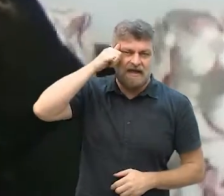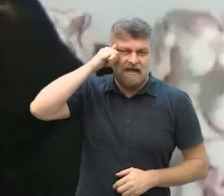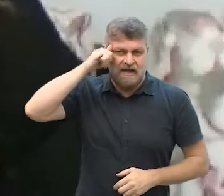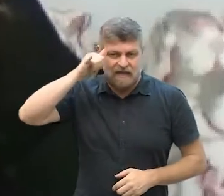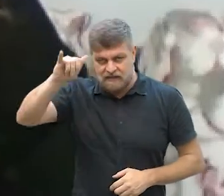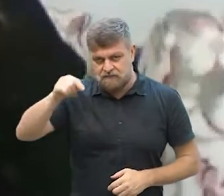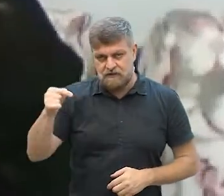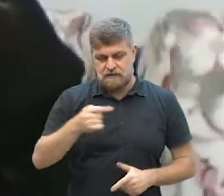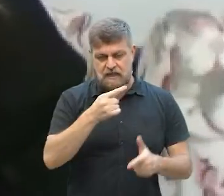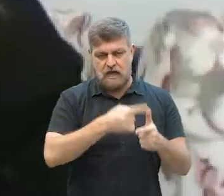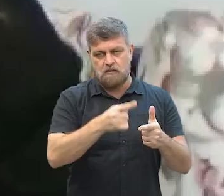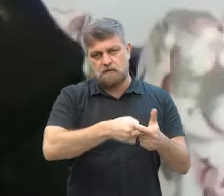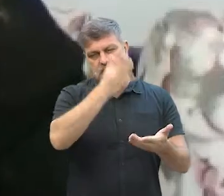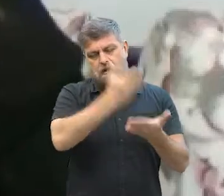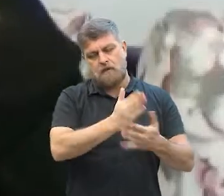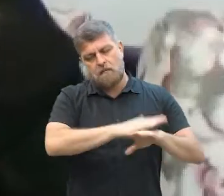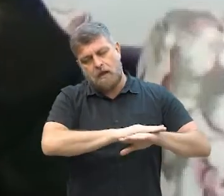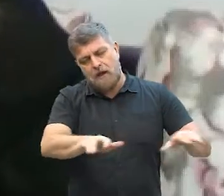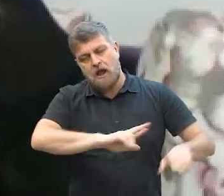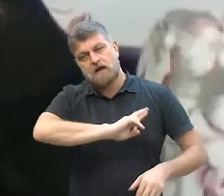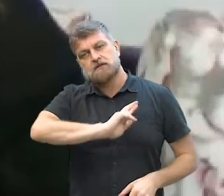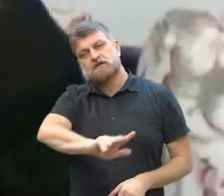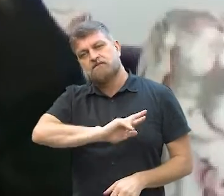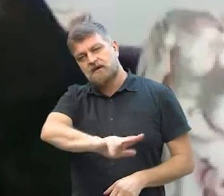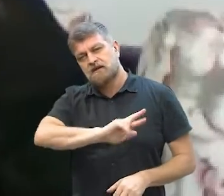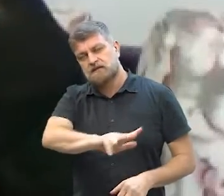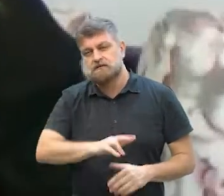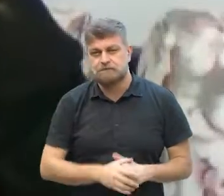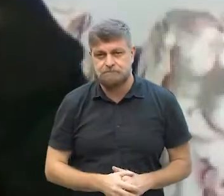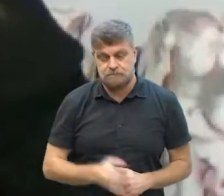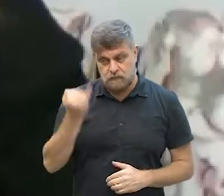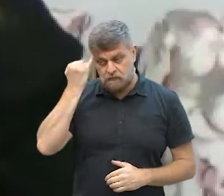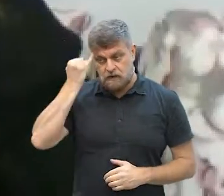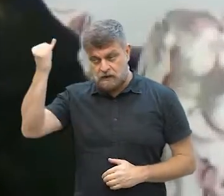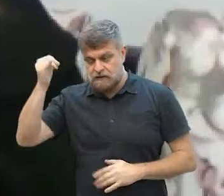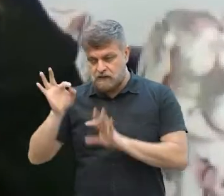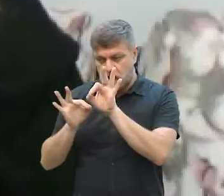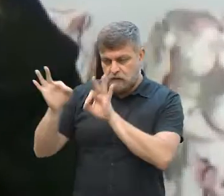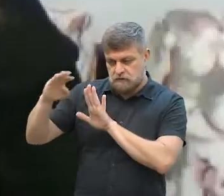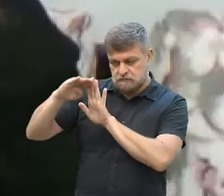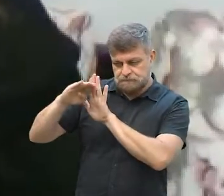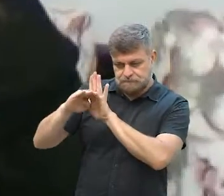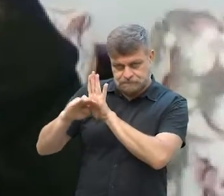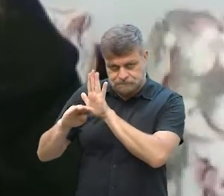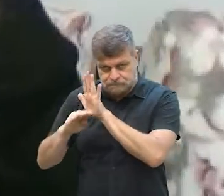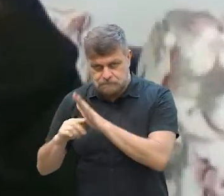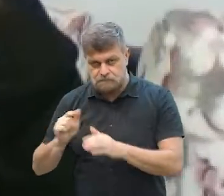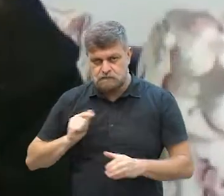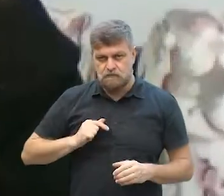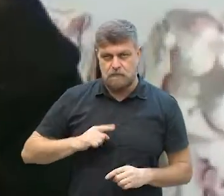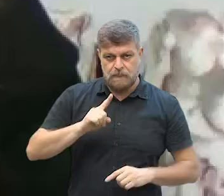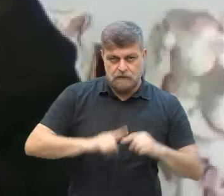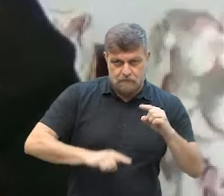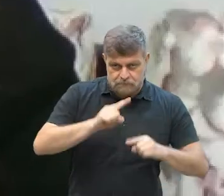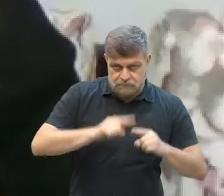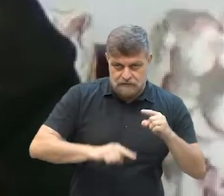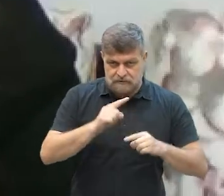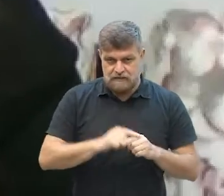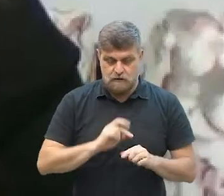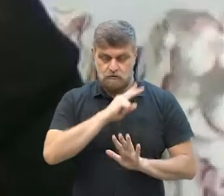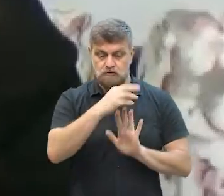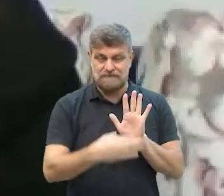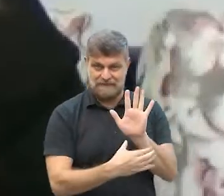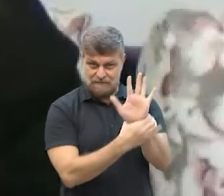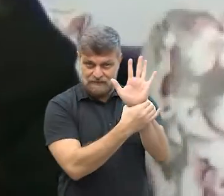o desfecho disso tudo poderia ser diferente. Então, a ideia do nosso projeto, além de desenvolver um produto que seja